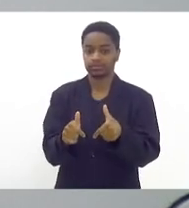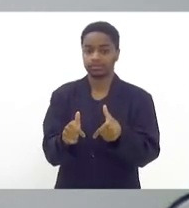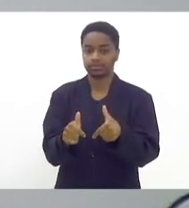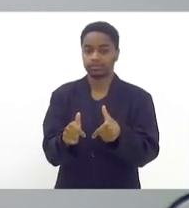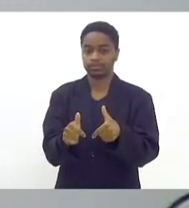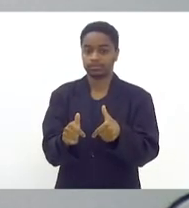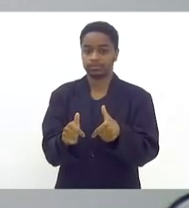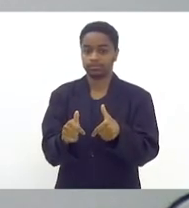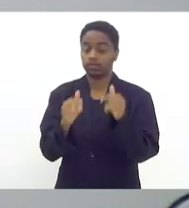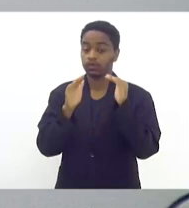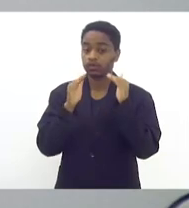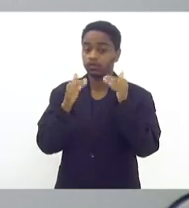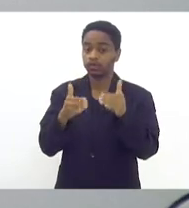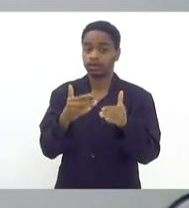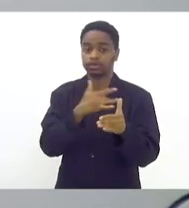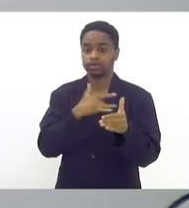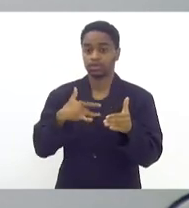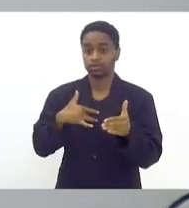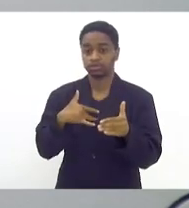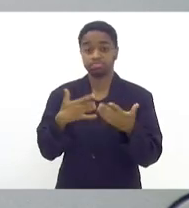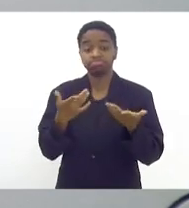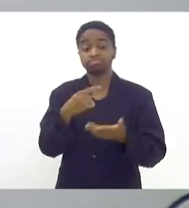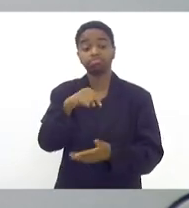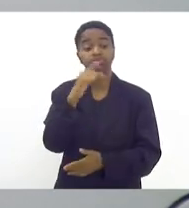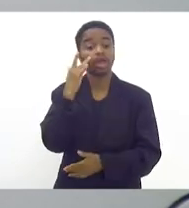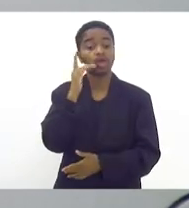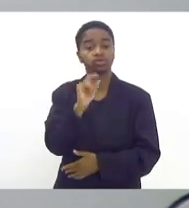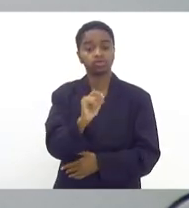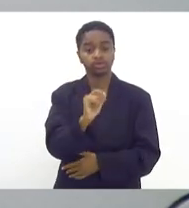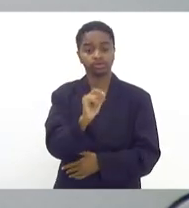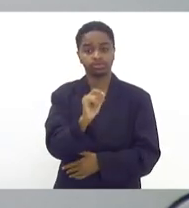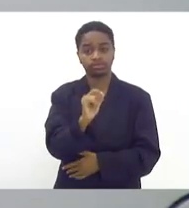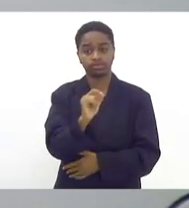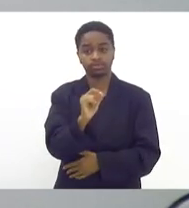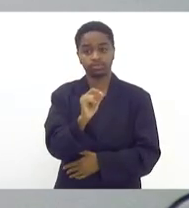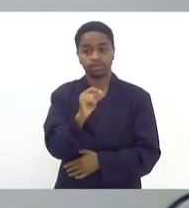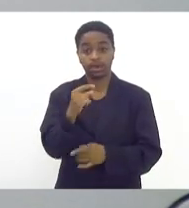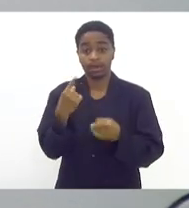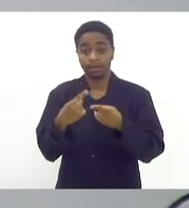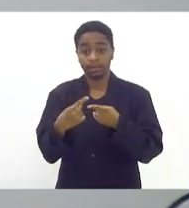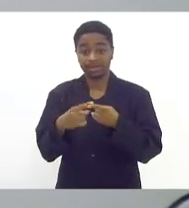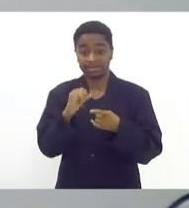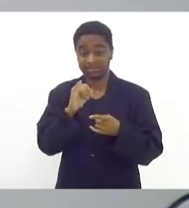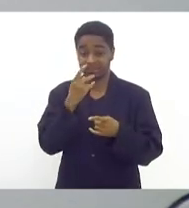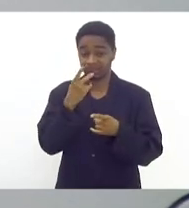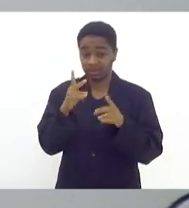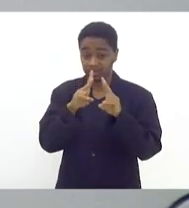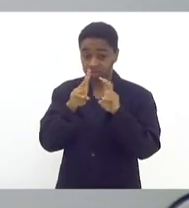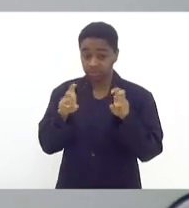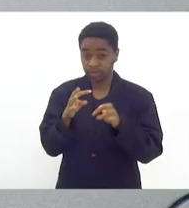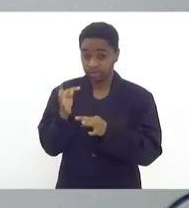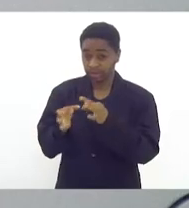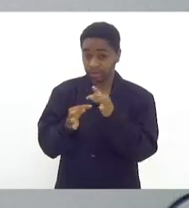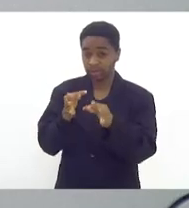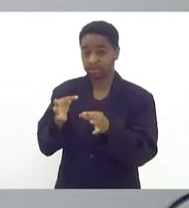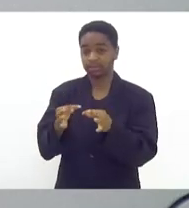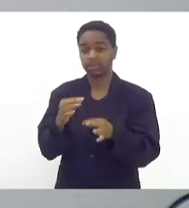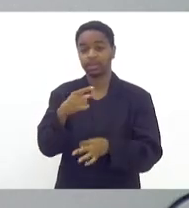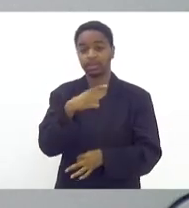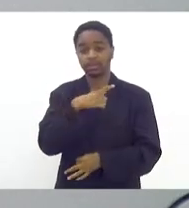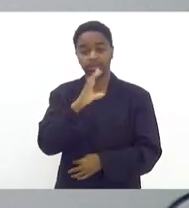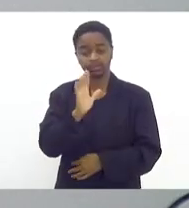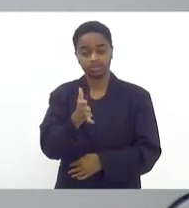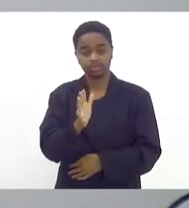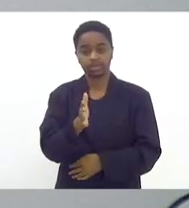visando saúde que tal né por nós estamos falando tratamento nós já tivemos senhores